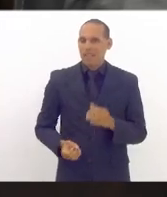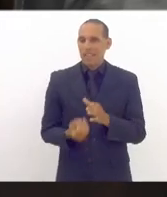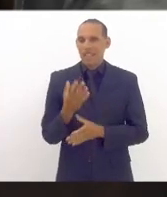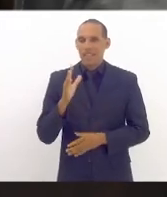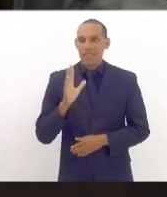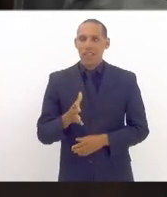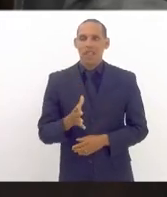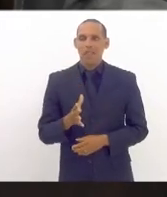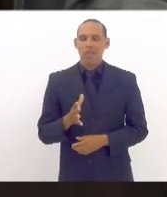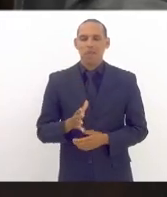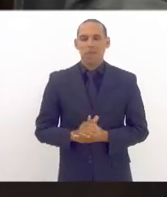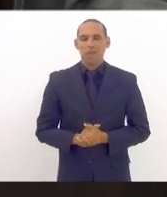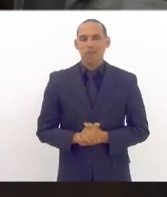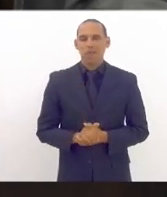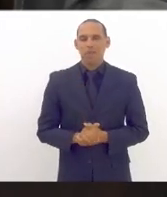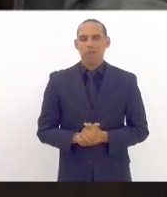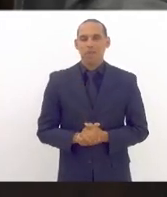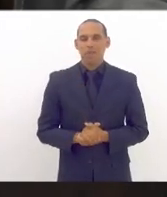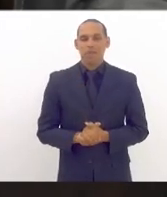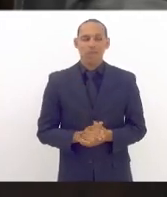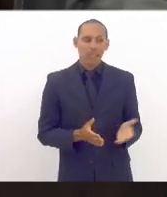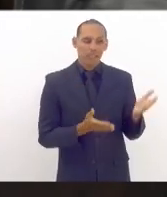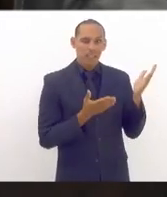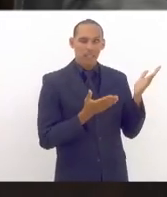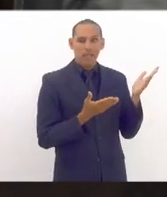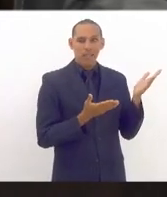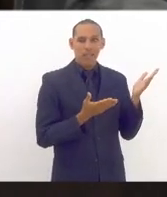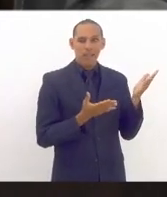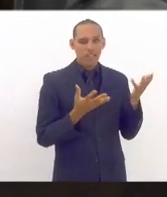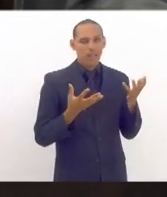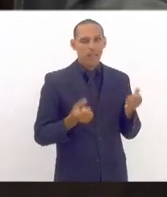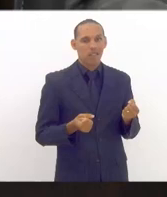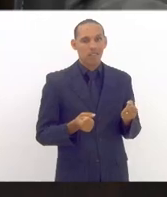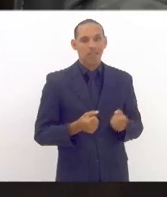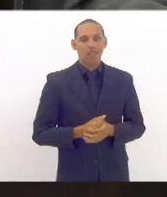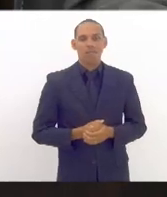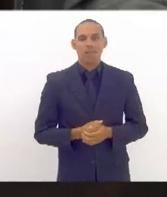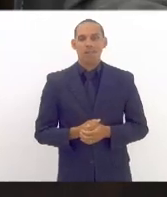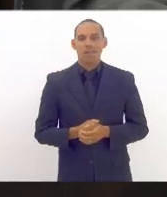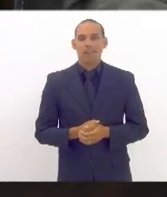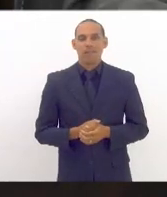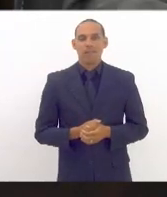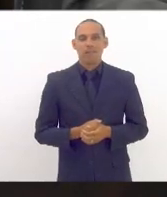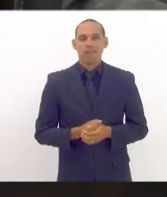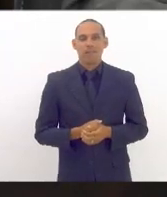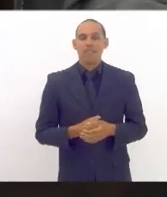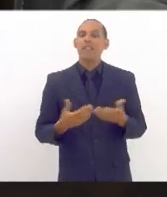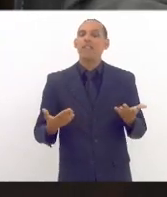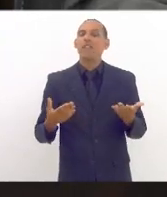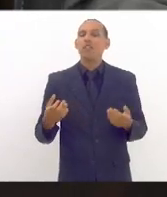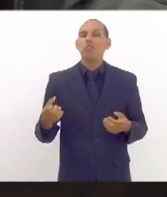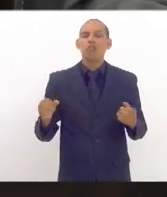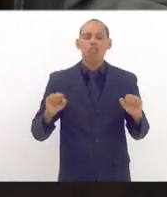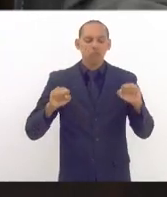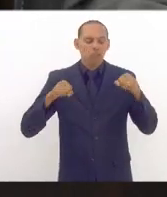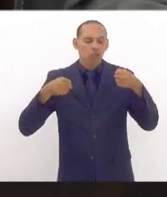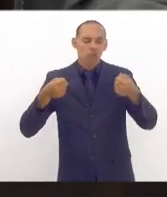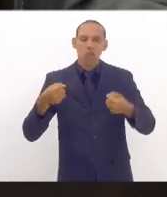ele acolheu o pleite aí se teve um novo esforço